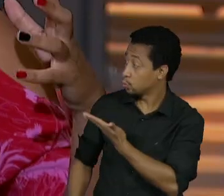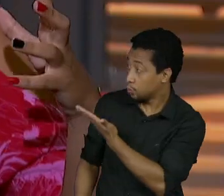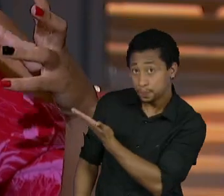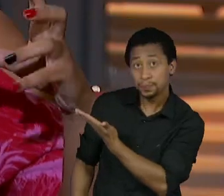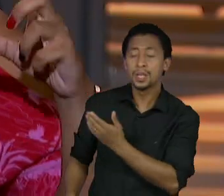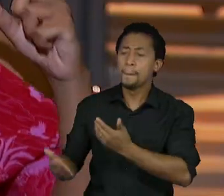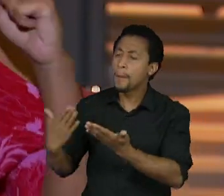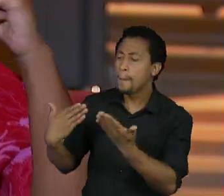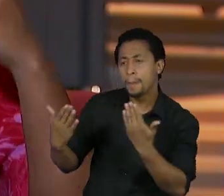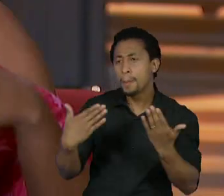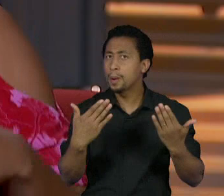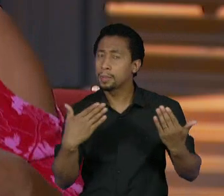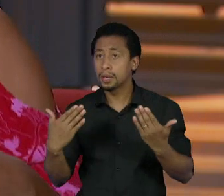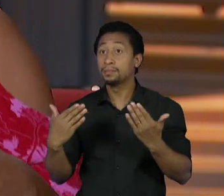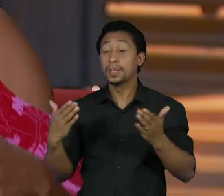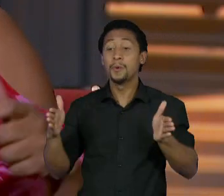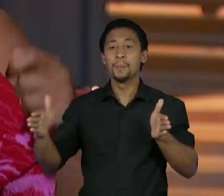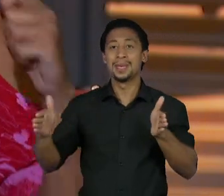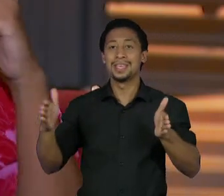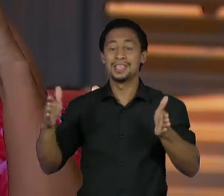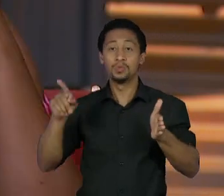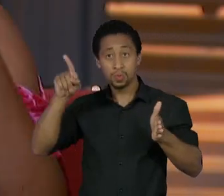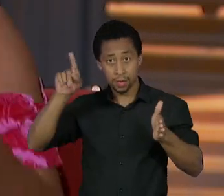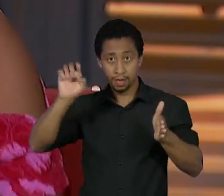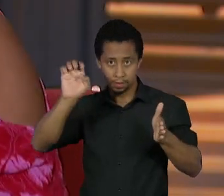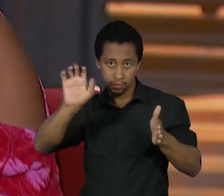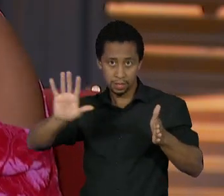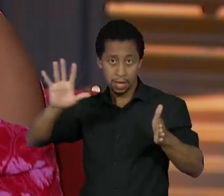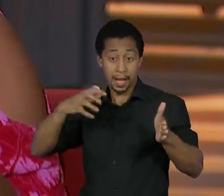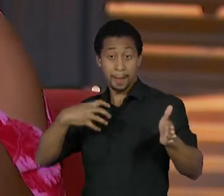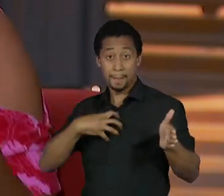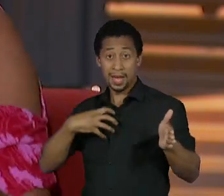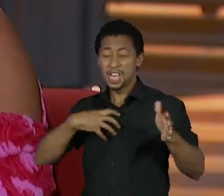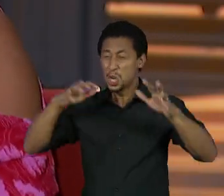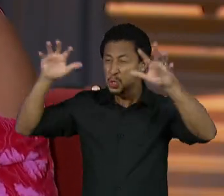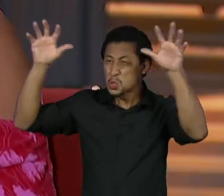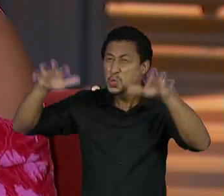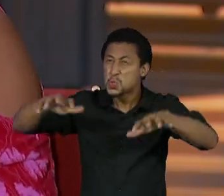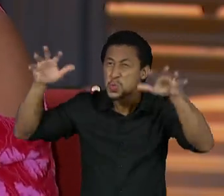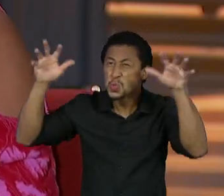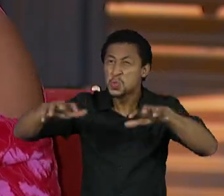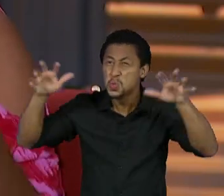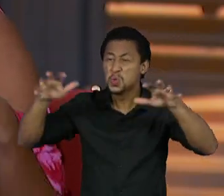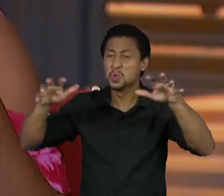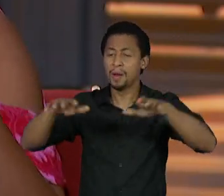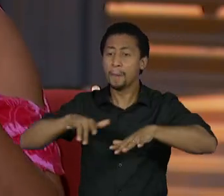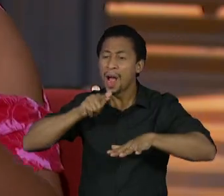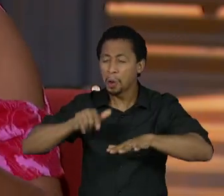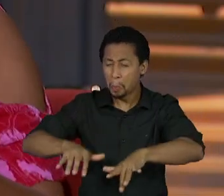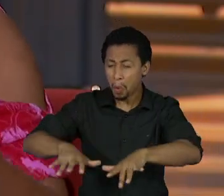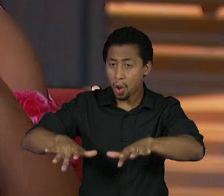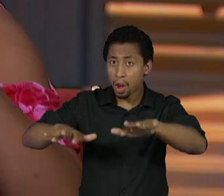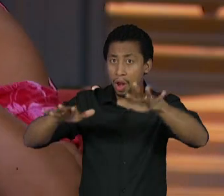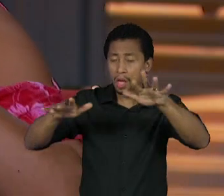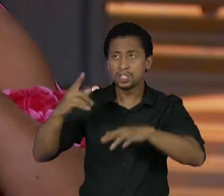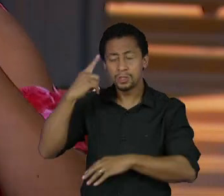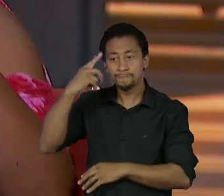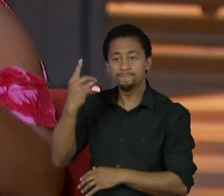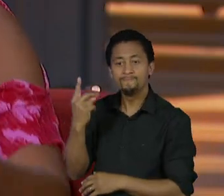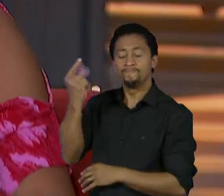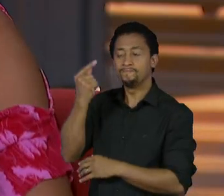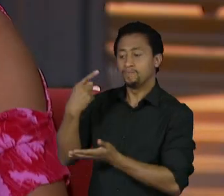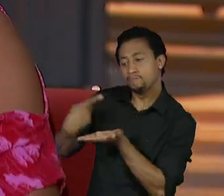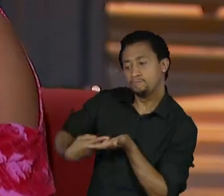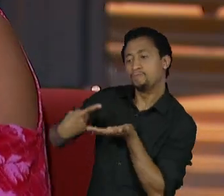aquelas chuvas, a gente falou assim, a gente precisa construir alguma coisa, né? A Frente Nacional Antirracista precisa agir, vamos construir uma campanha, vamos